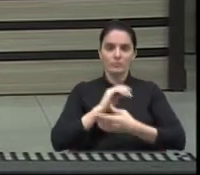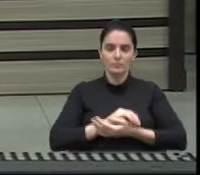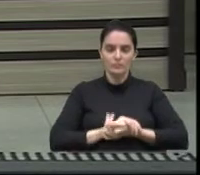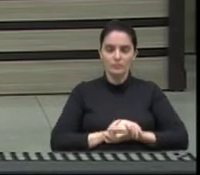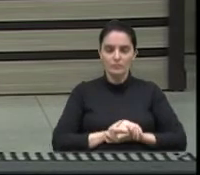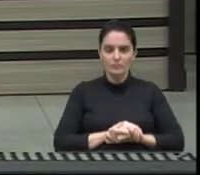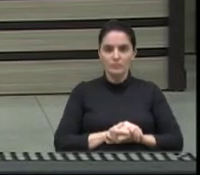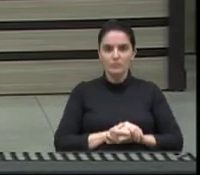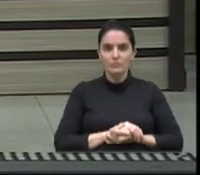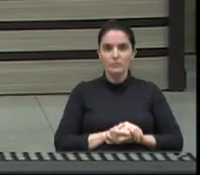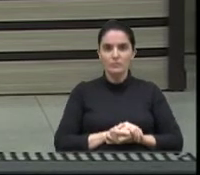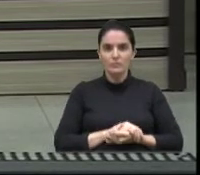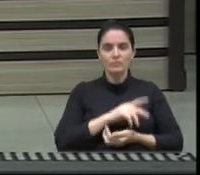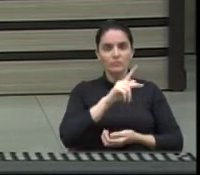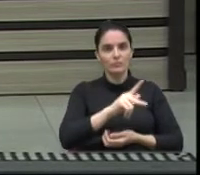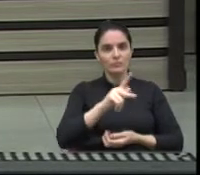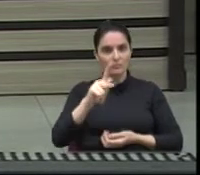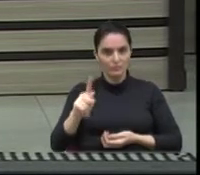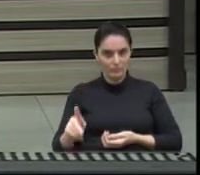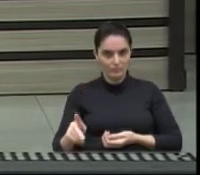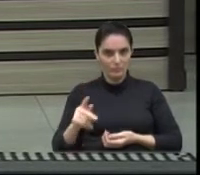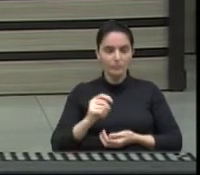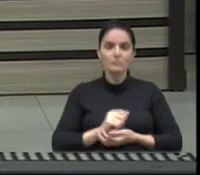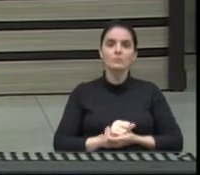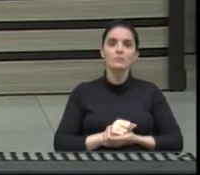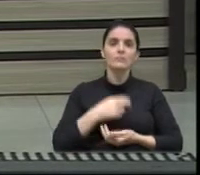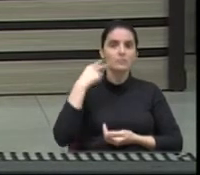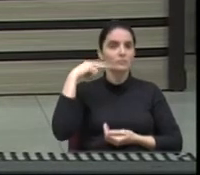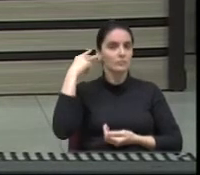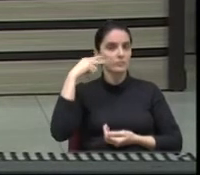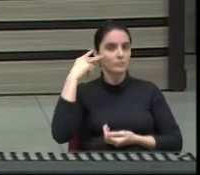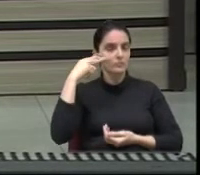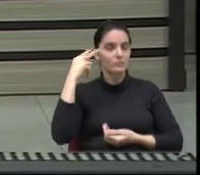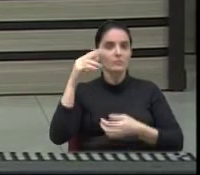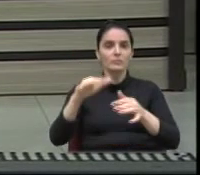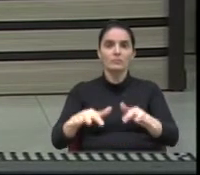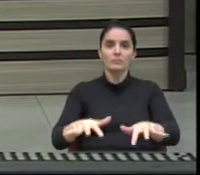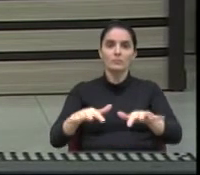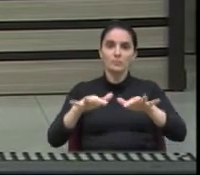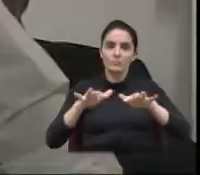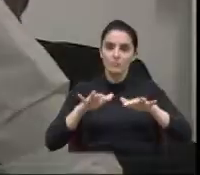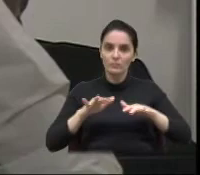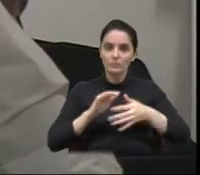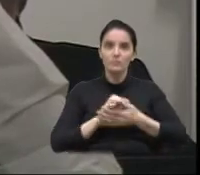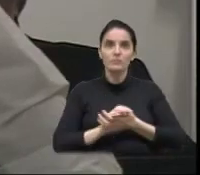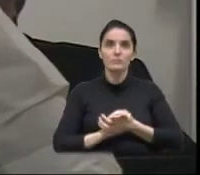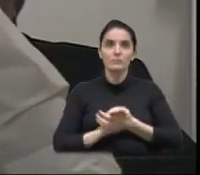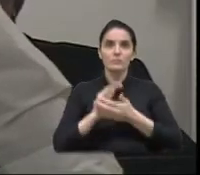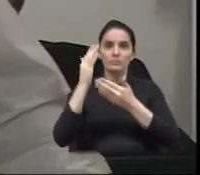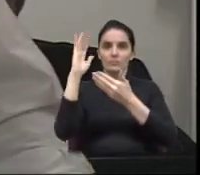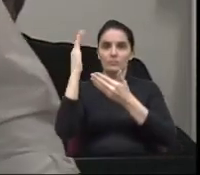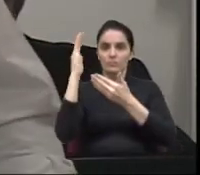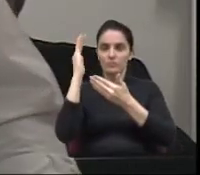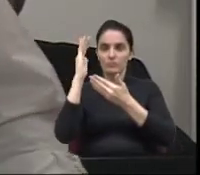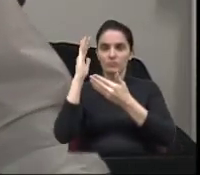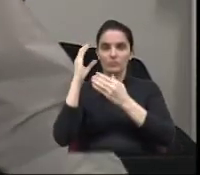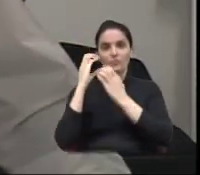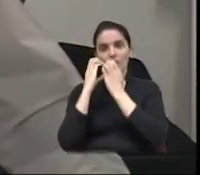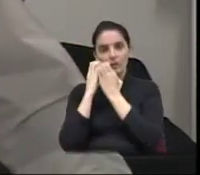Senhor presidente, nobres amigos vereadores, público e presente. Quero parabenizar o MIR por